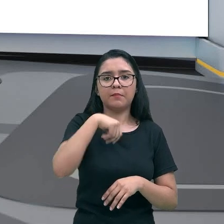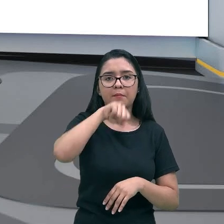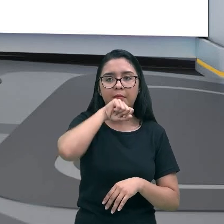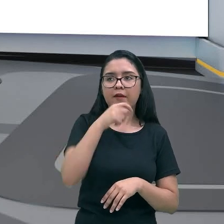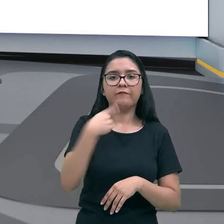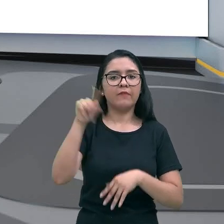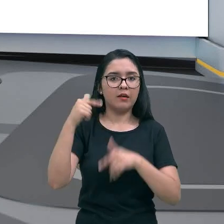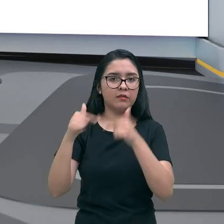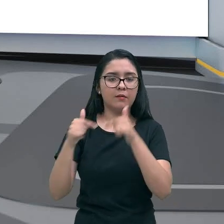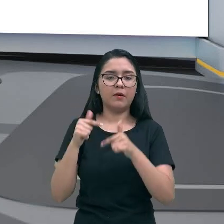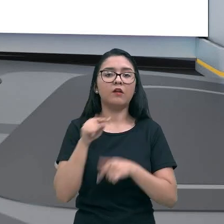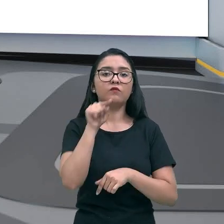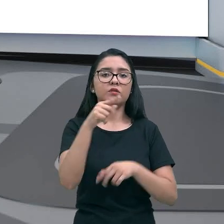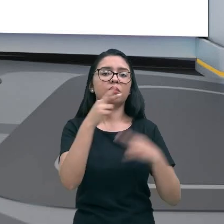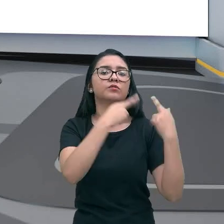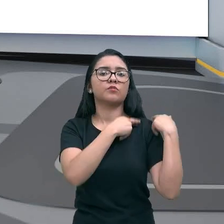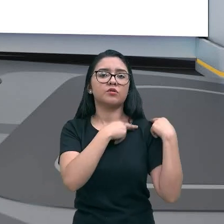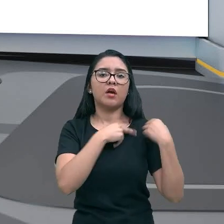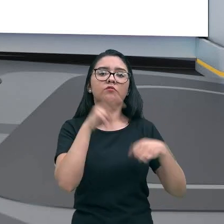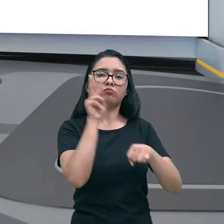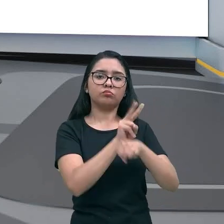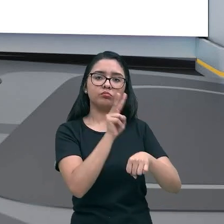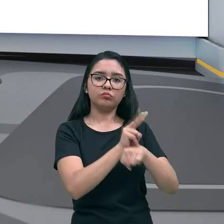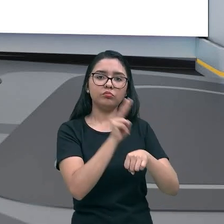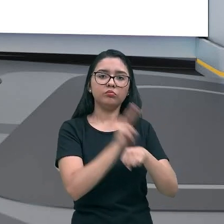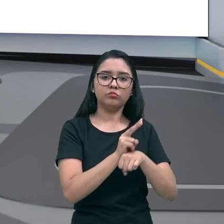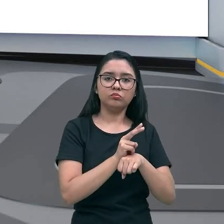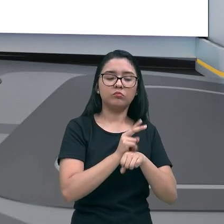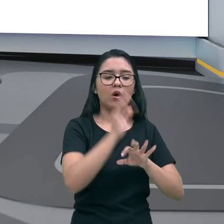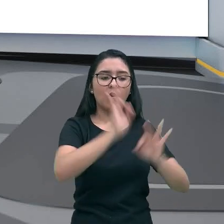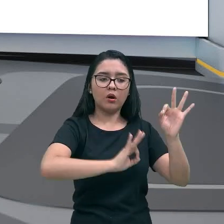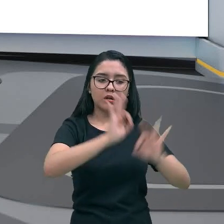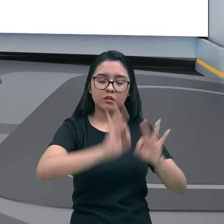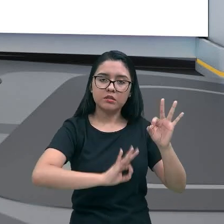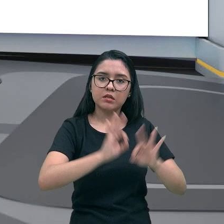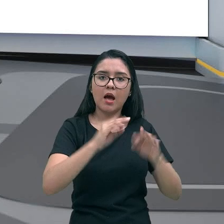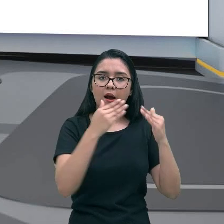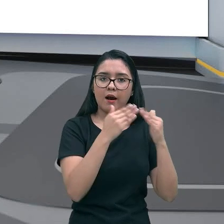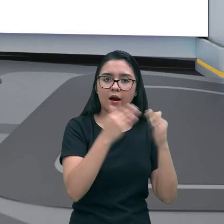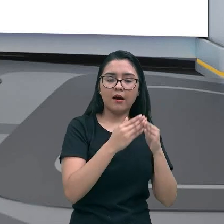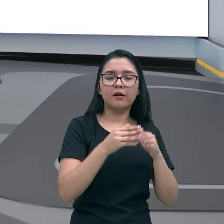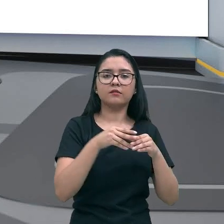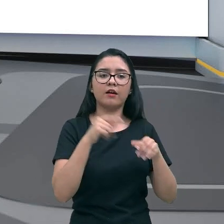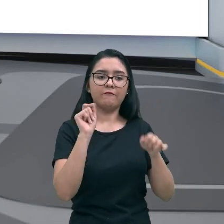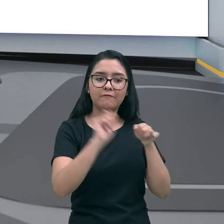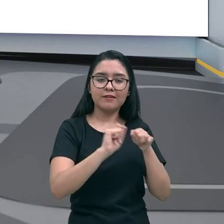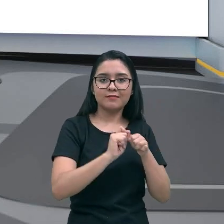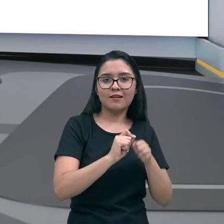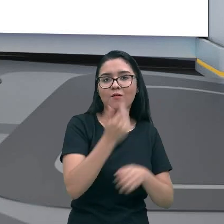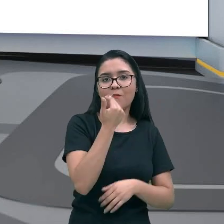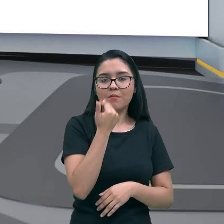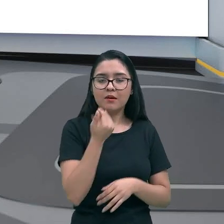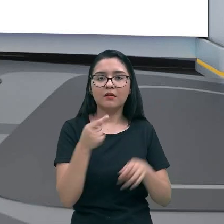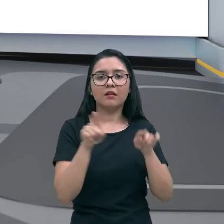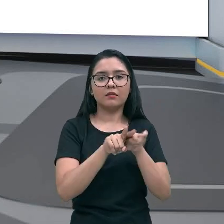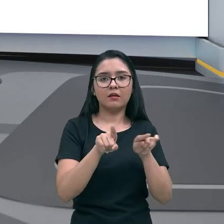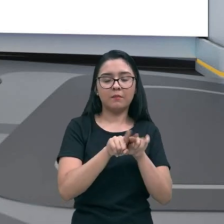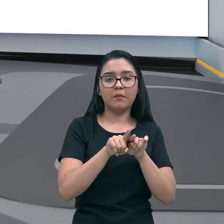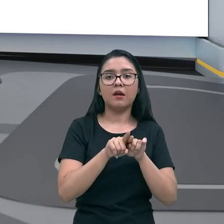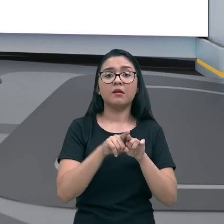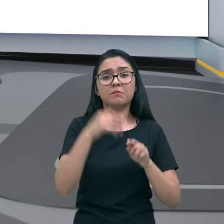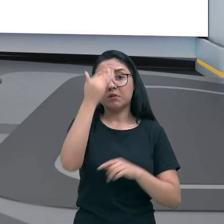ambiente organizado, cuidar ali, de repente, da alimentação e, junto com isso, não descuidar dos